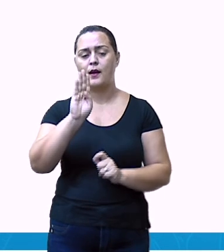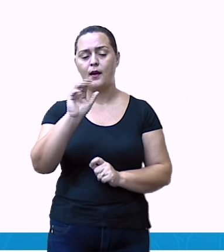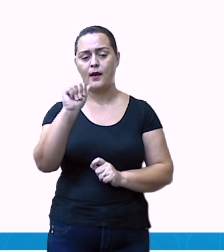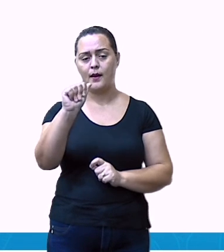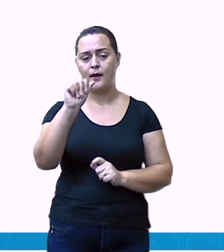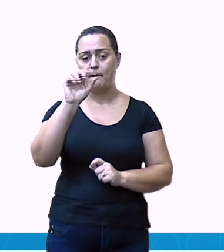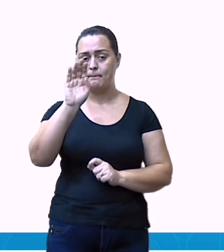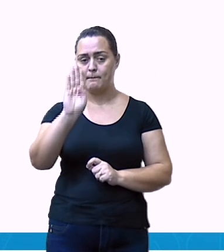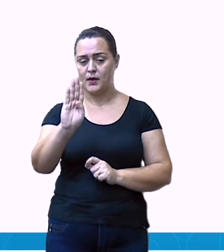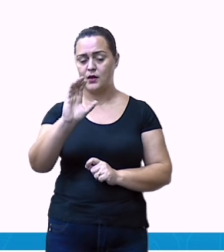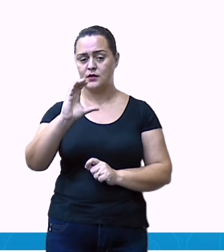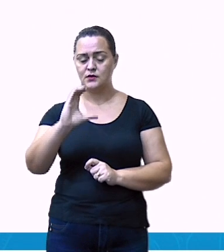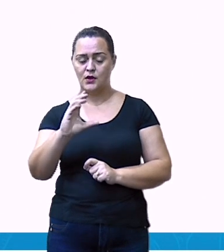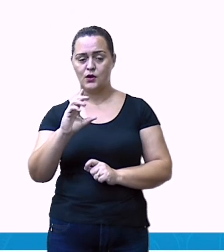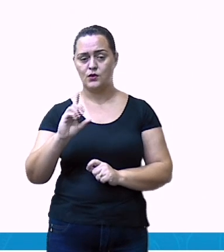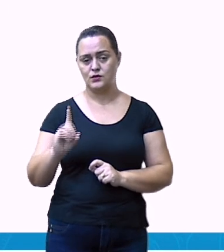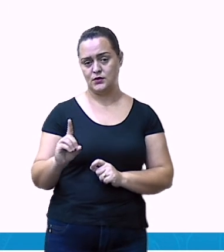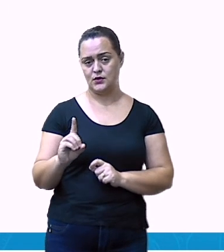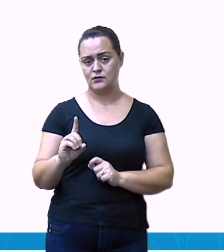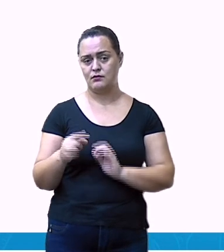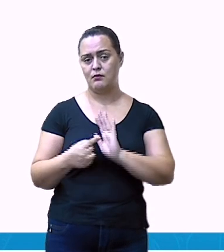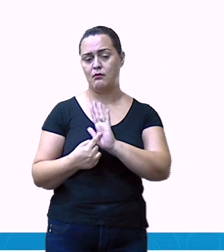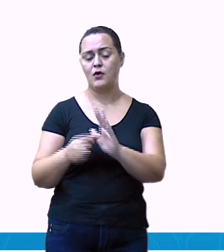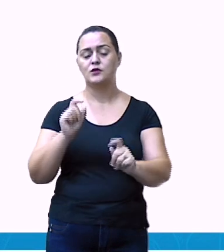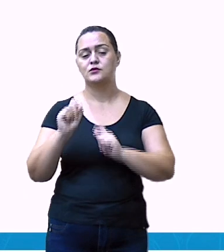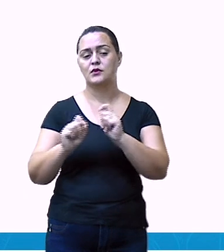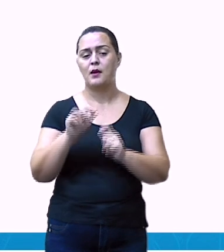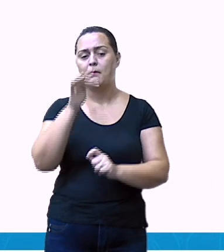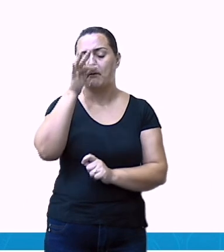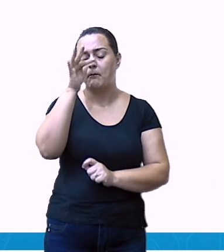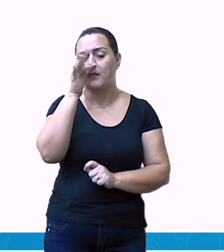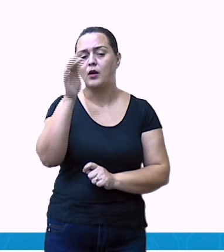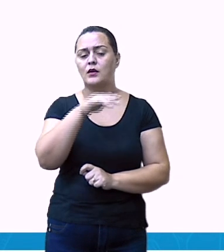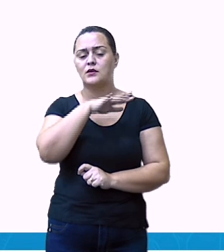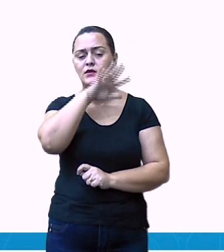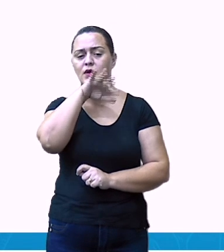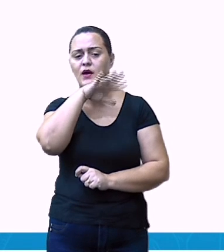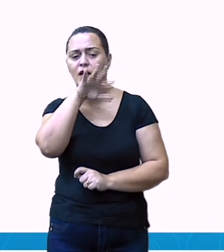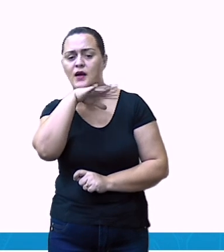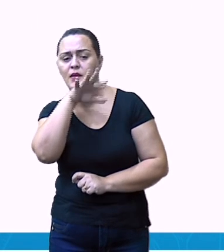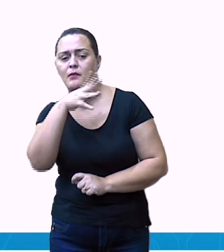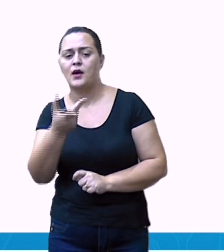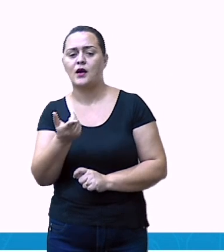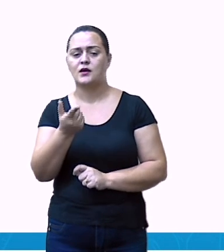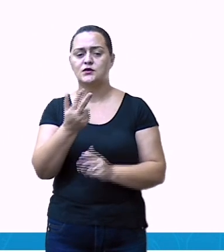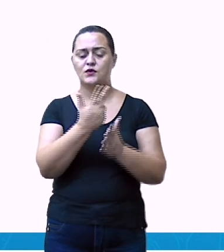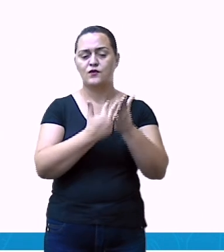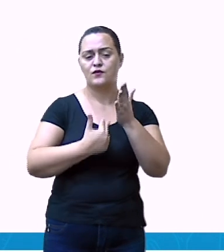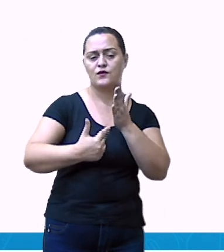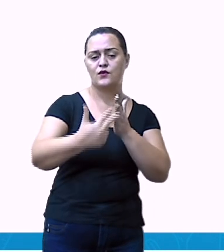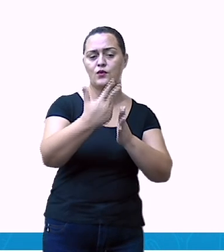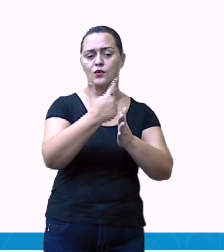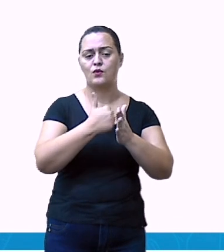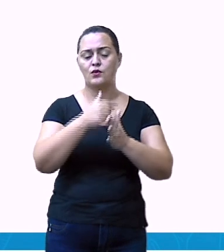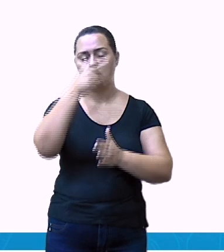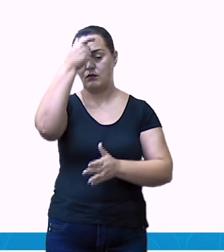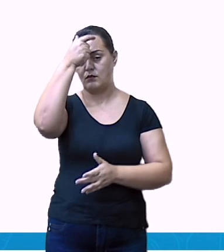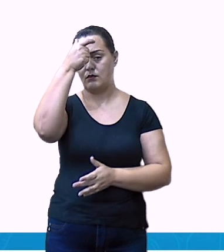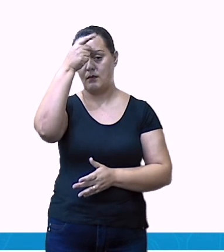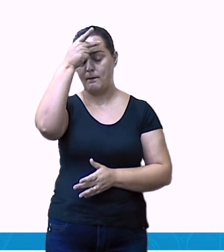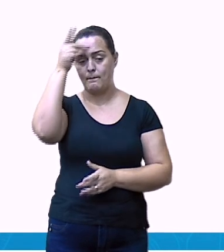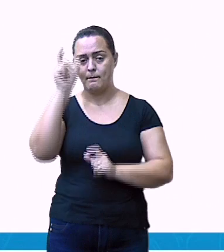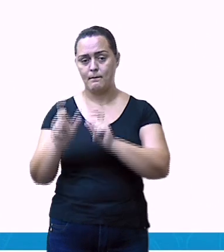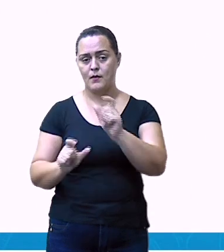retratam animais, retratam figuras geométricas ou retratam seres humanos? Nós podemos dizer que a letra C é a